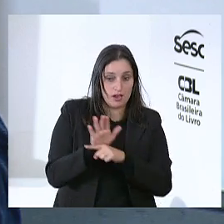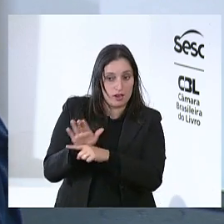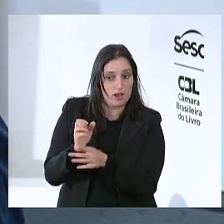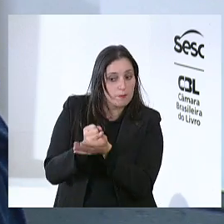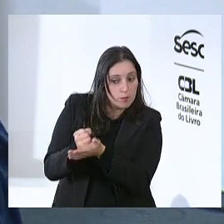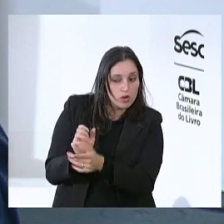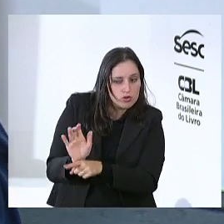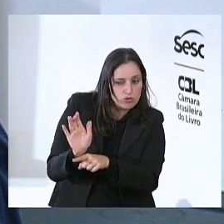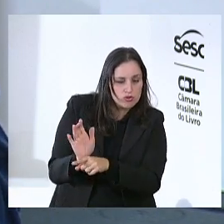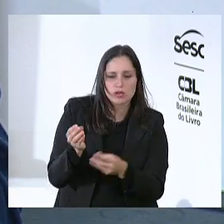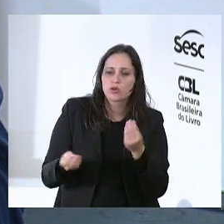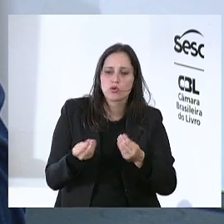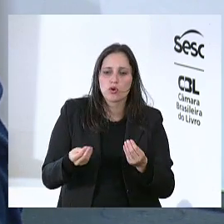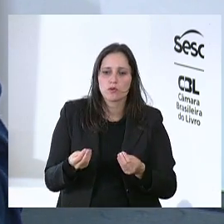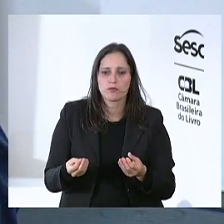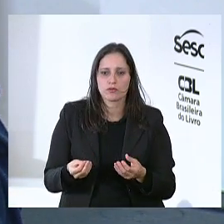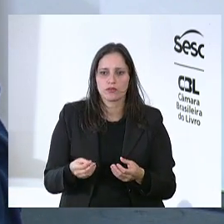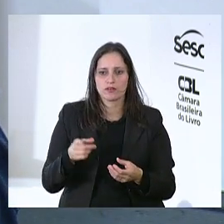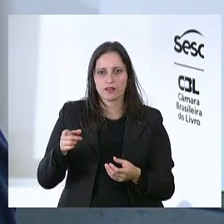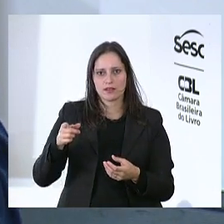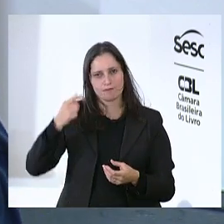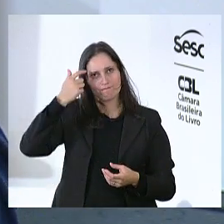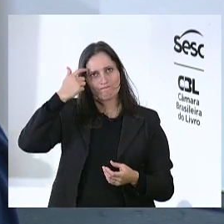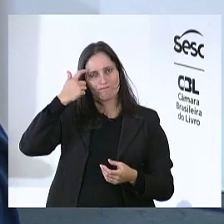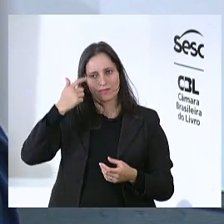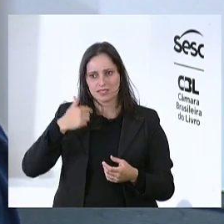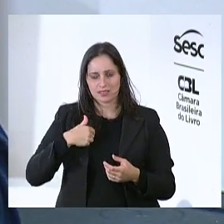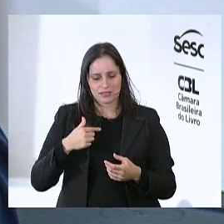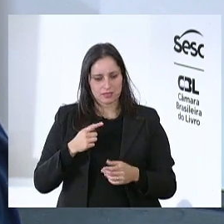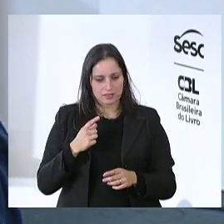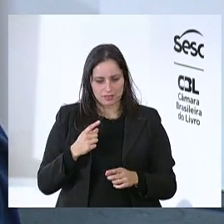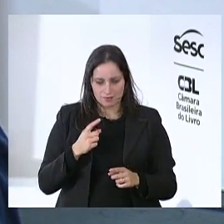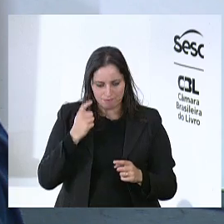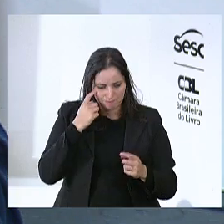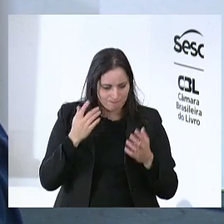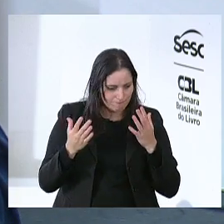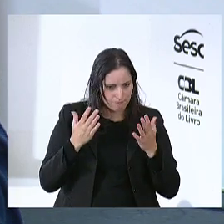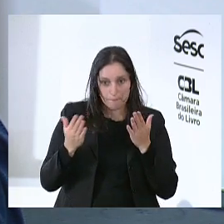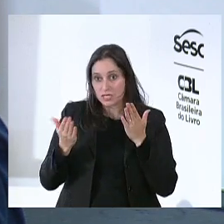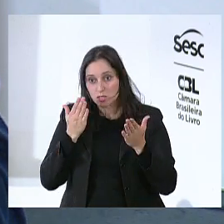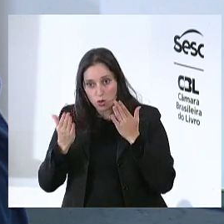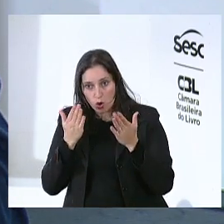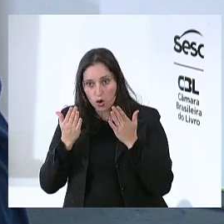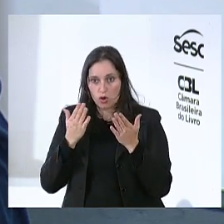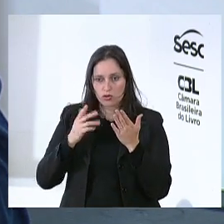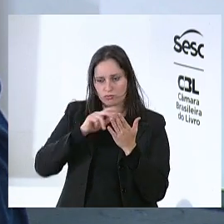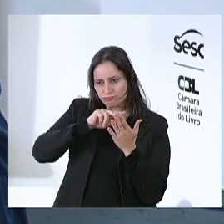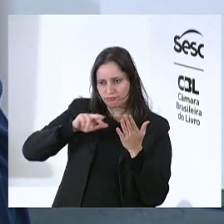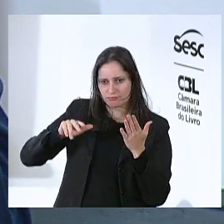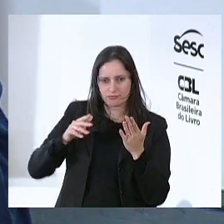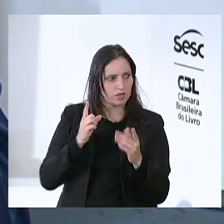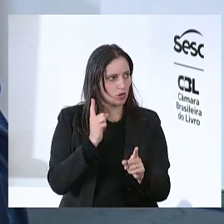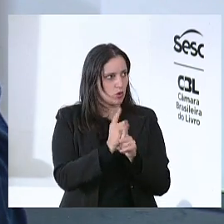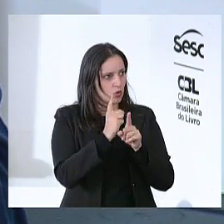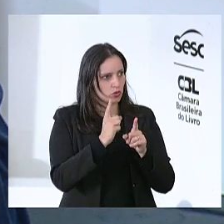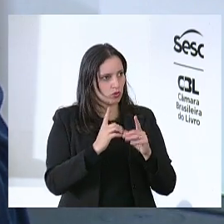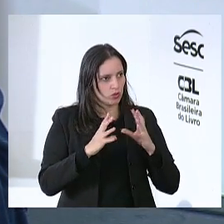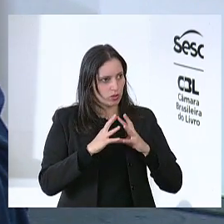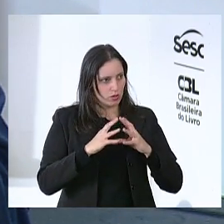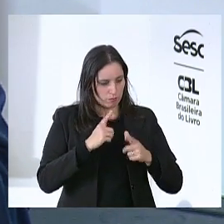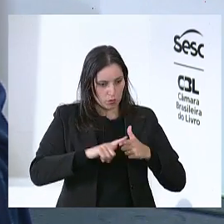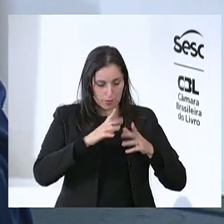olha, a gente não encontrou soluções do lado psicólogo, as coisas assim, mas quem tem se saído